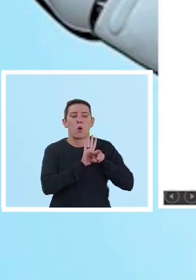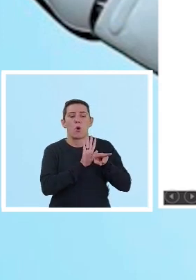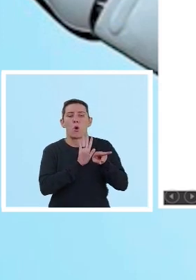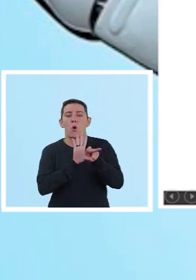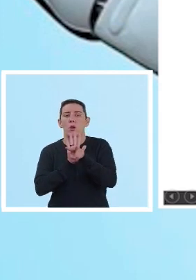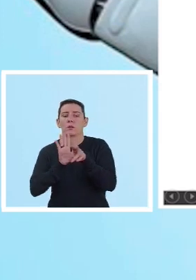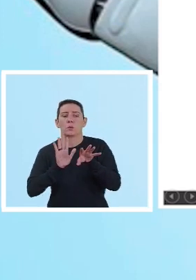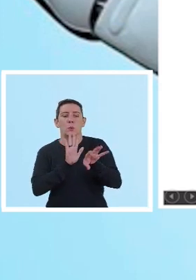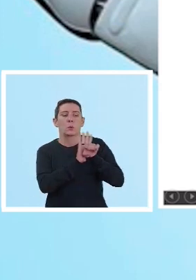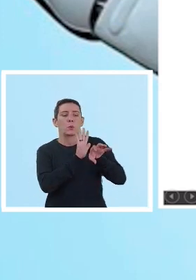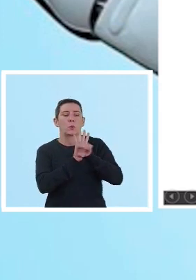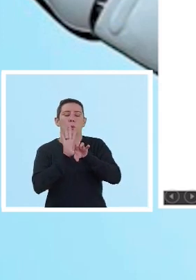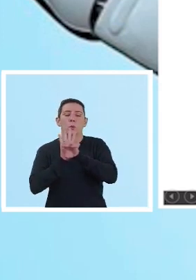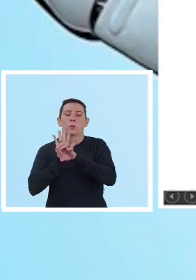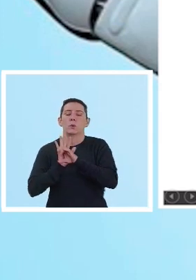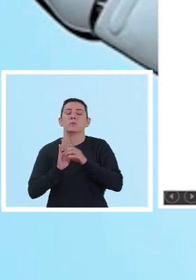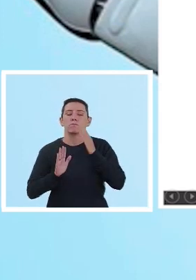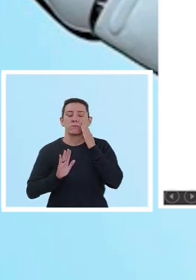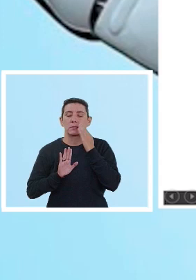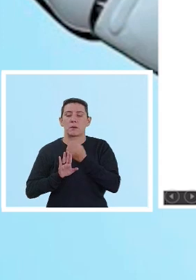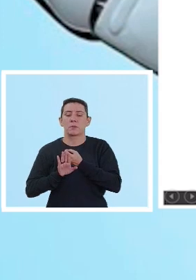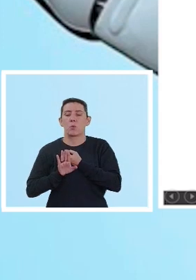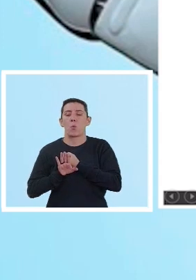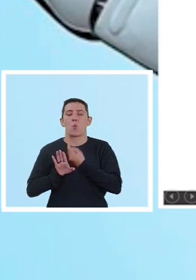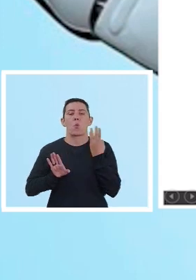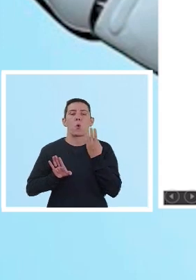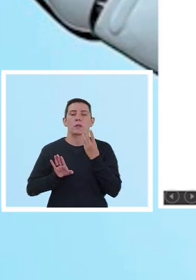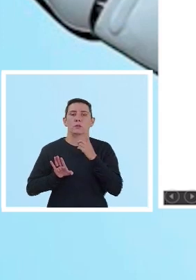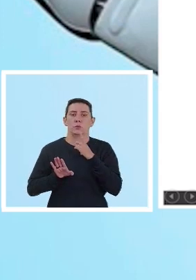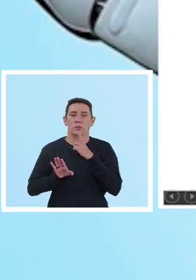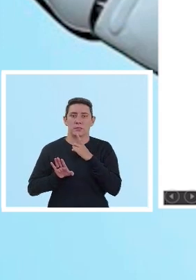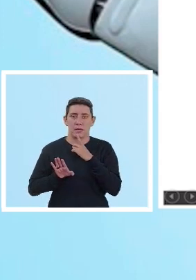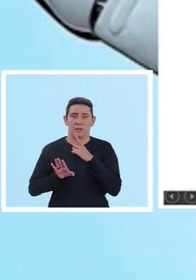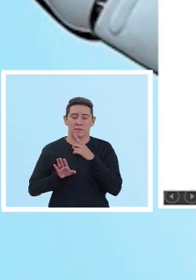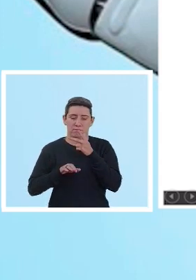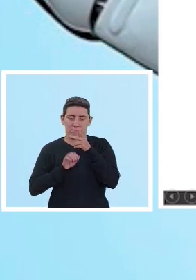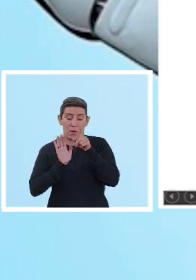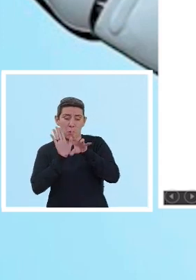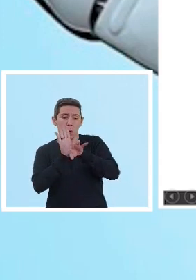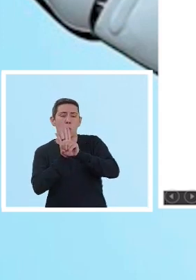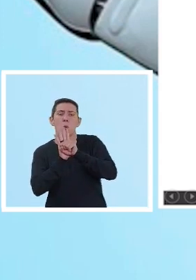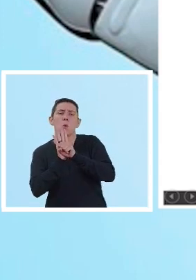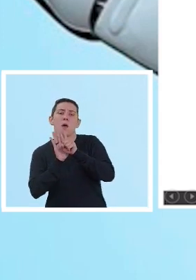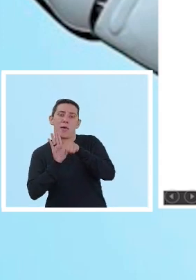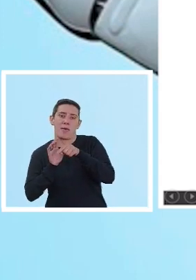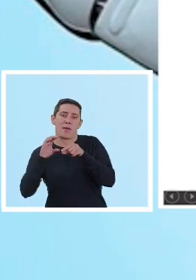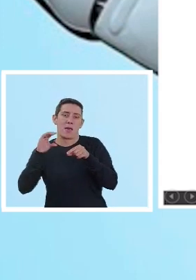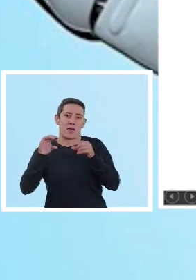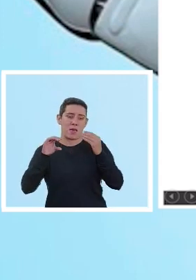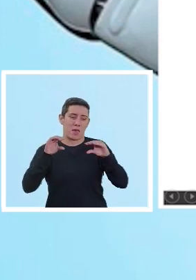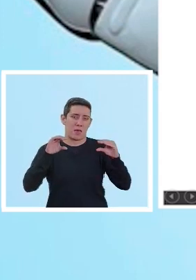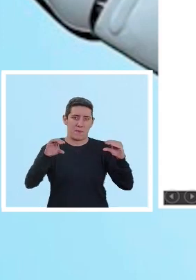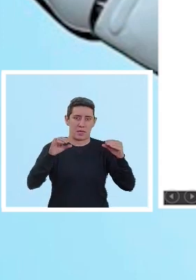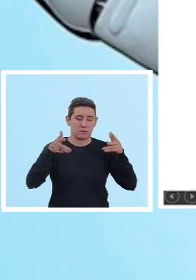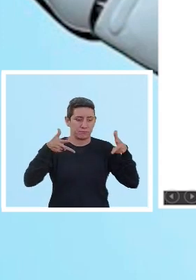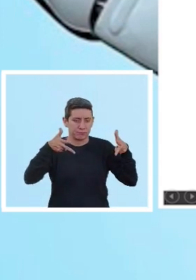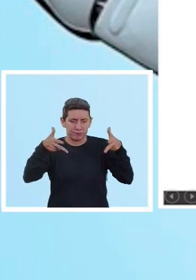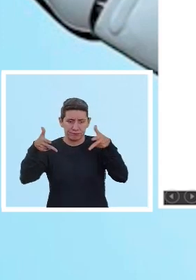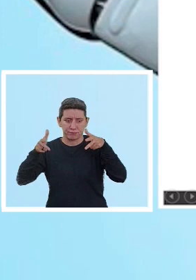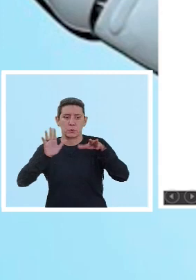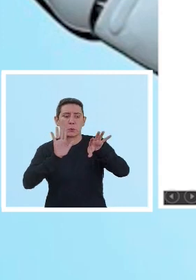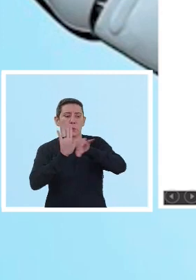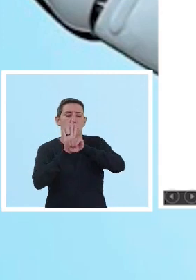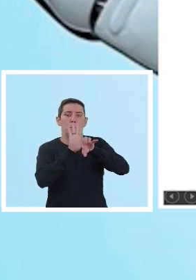então nós colocávamos ali uma câmeras né várias câmeras distribuídas na cidade e